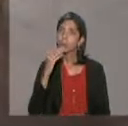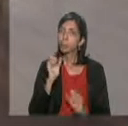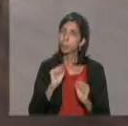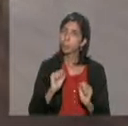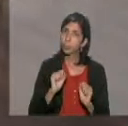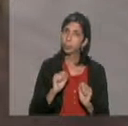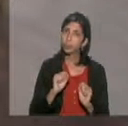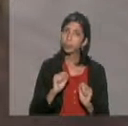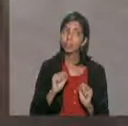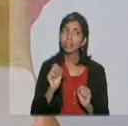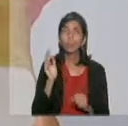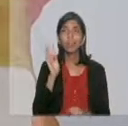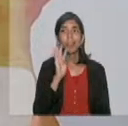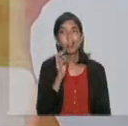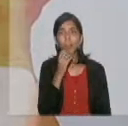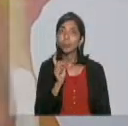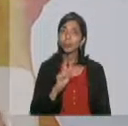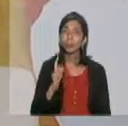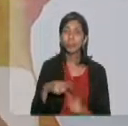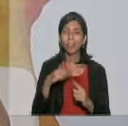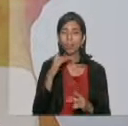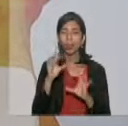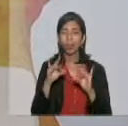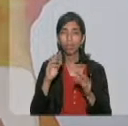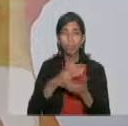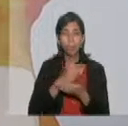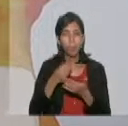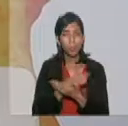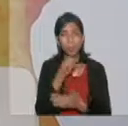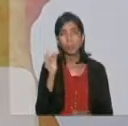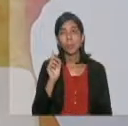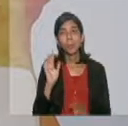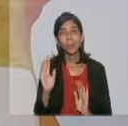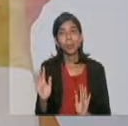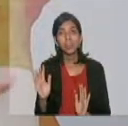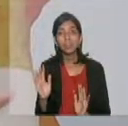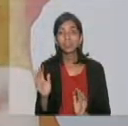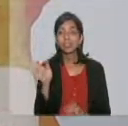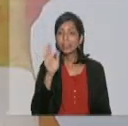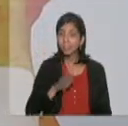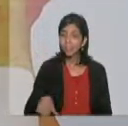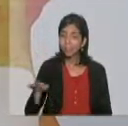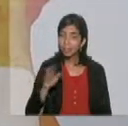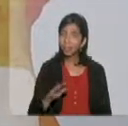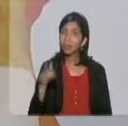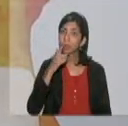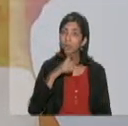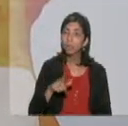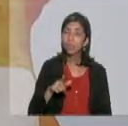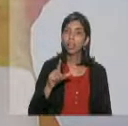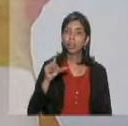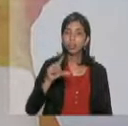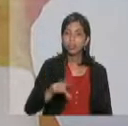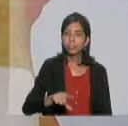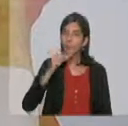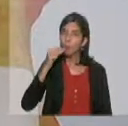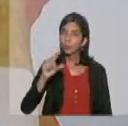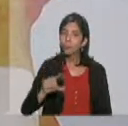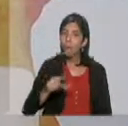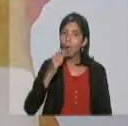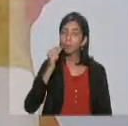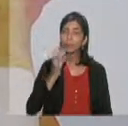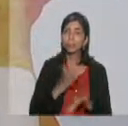arroz, as carnes. Isso precisa estar na alimentação da criança para garantir nutriente, desenvolvimento, crescimento adequado. E o